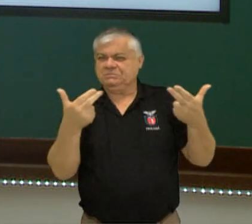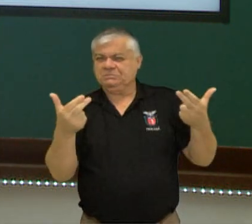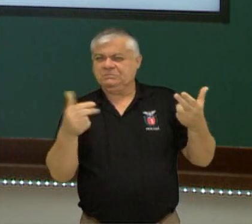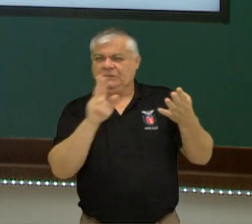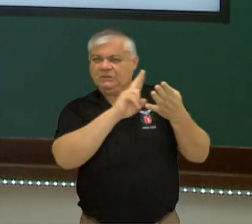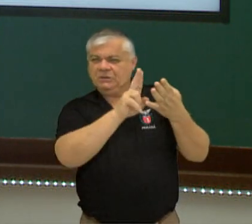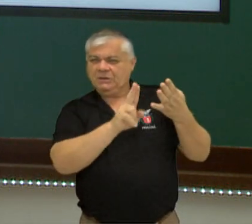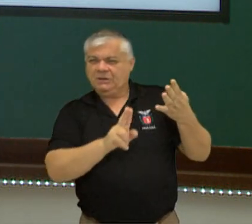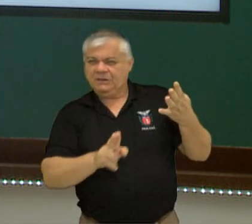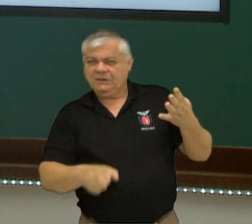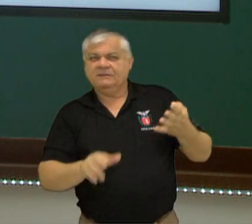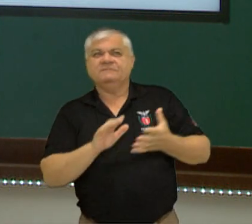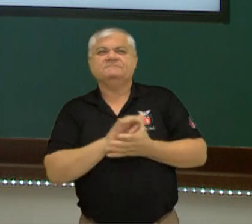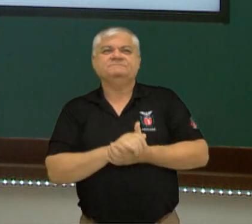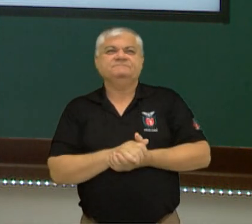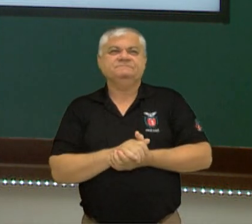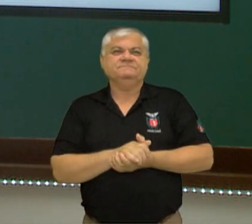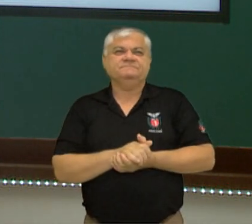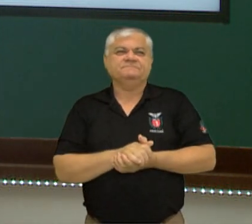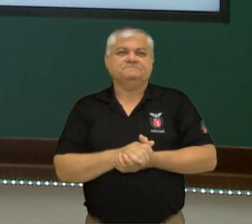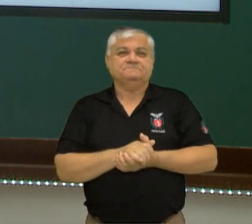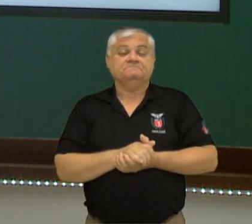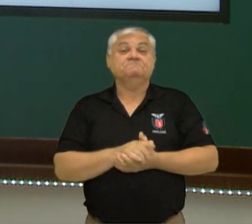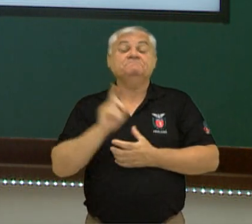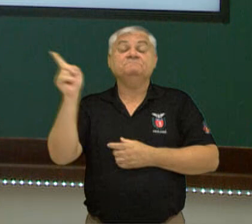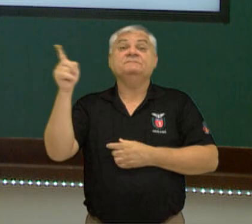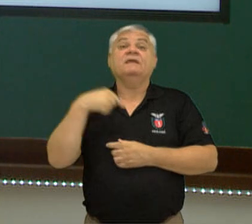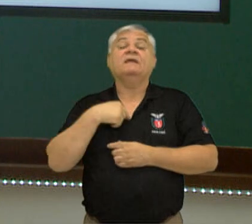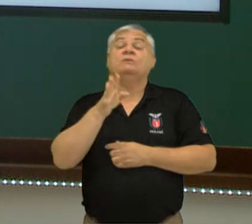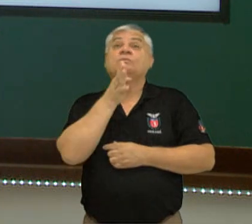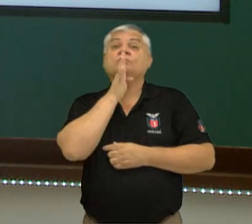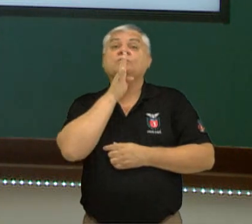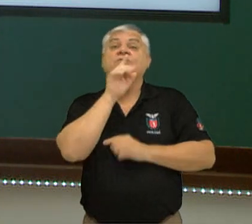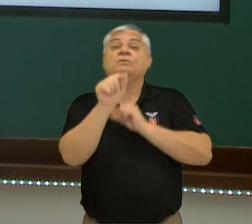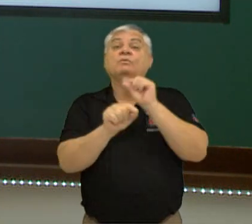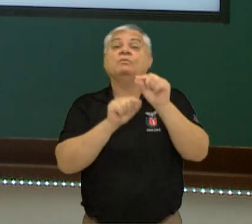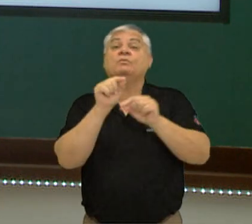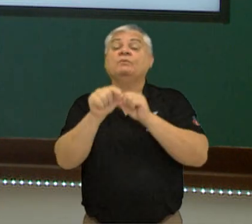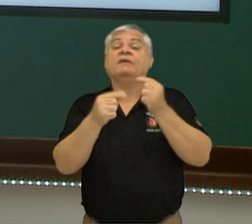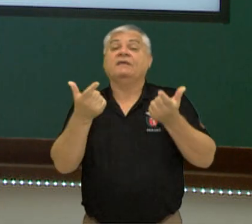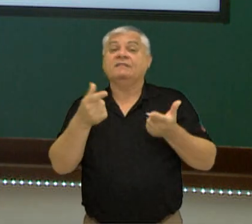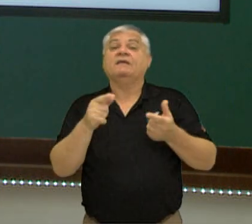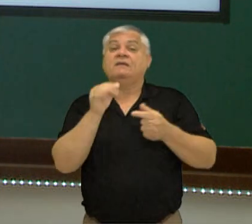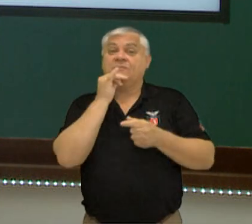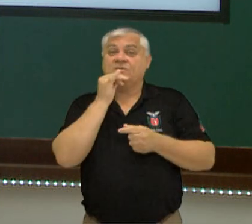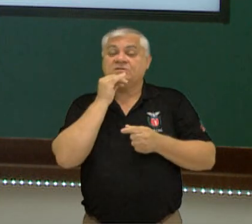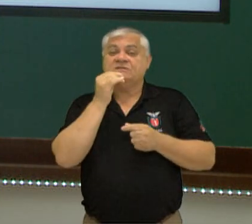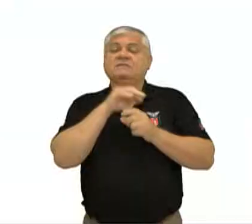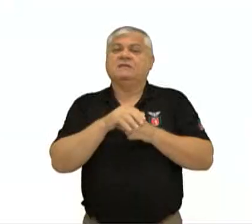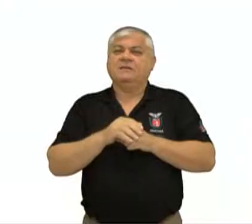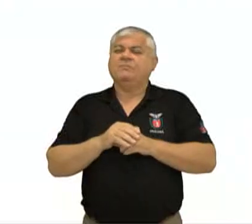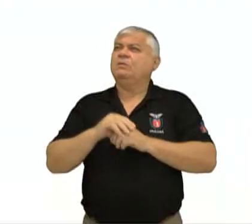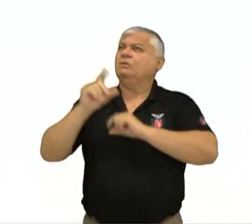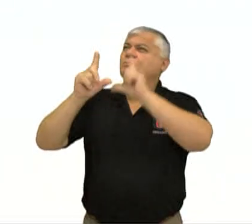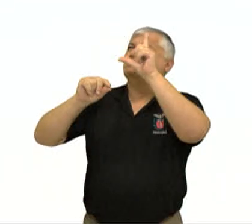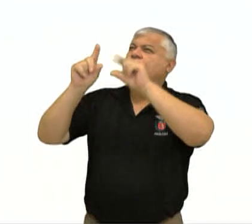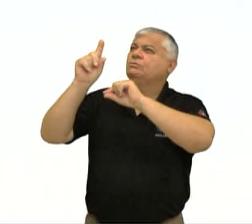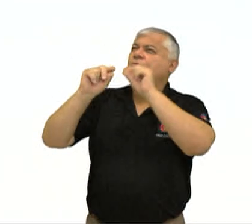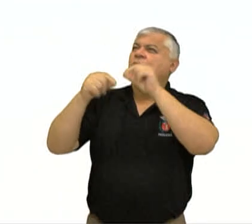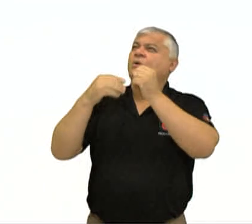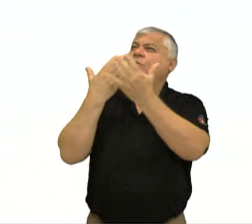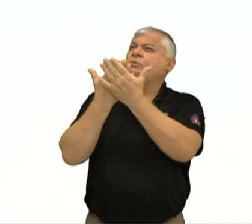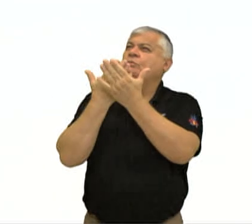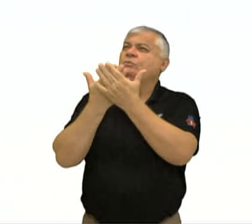aqui essas principais cidades. Os maias conheciam, eram grandes conhecedores da astronomia e da